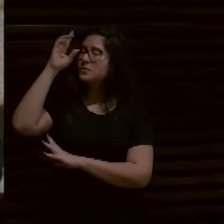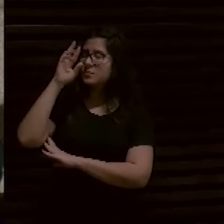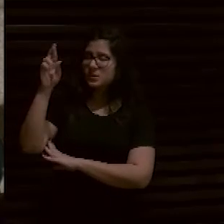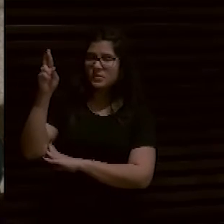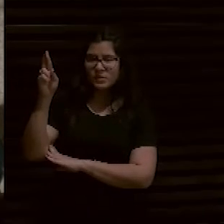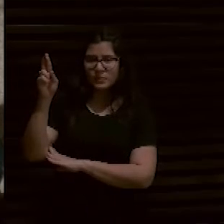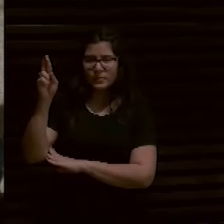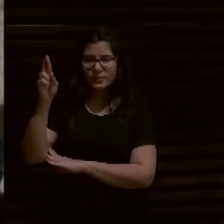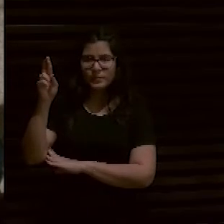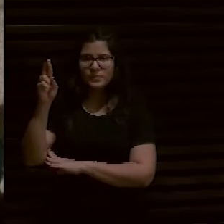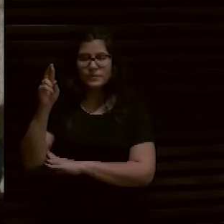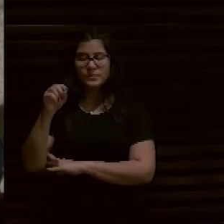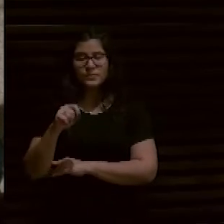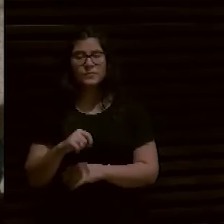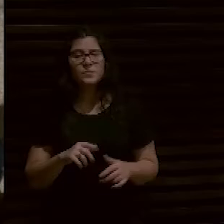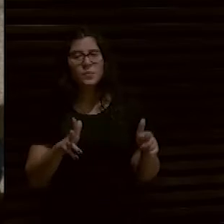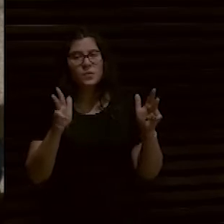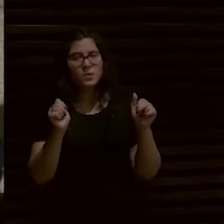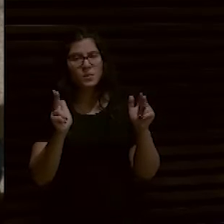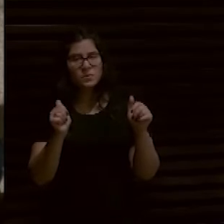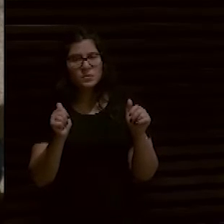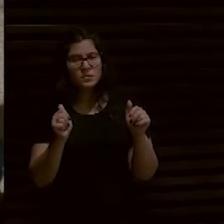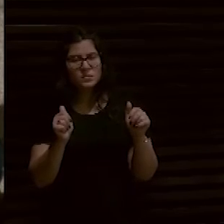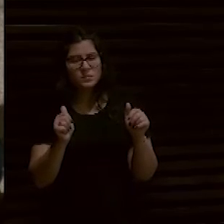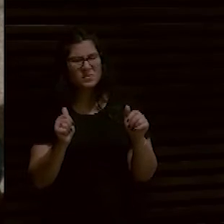Senhor. É uma questão de destino.